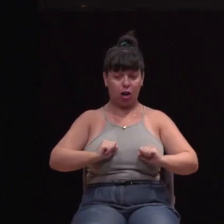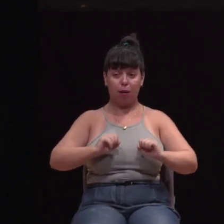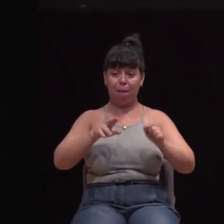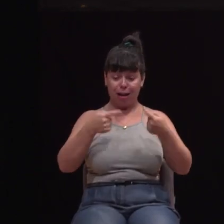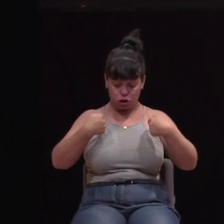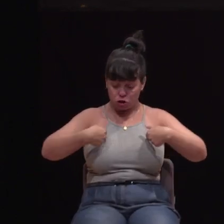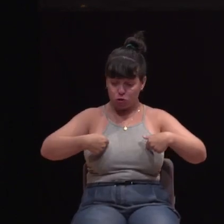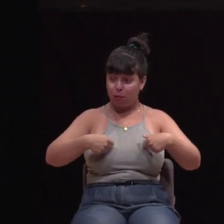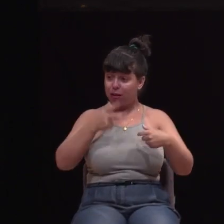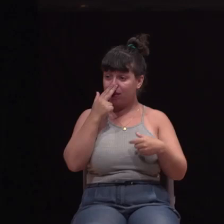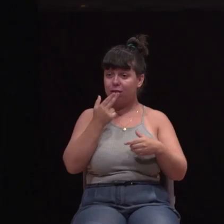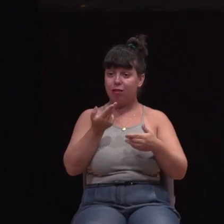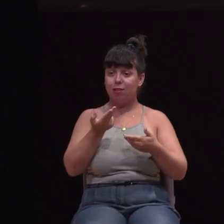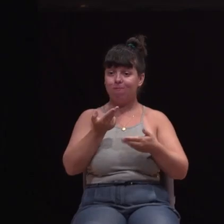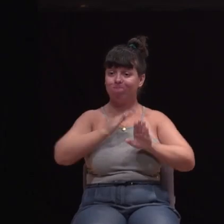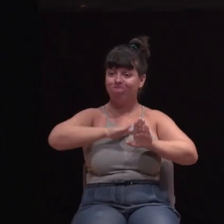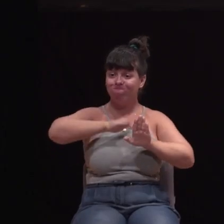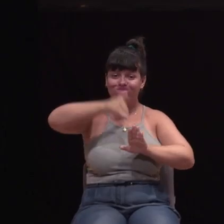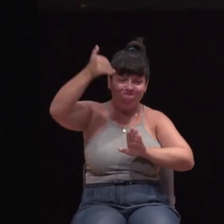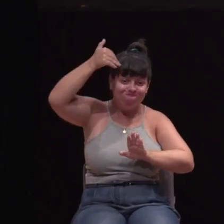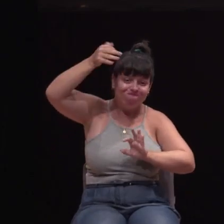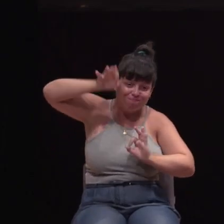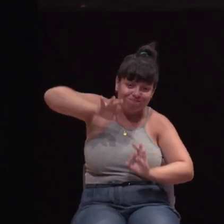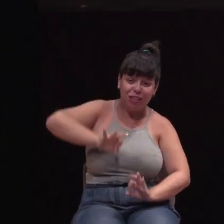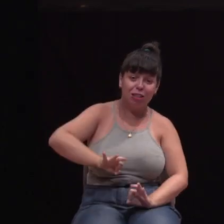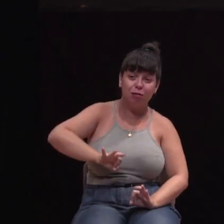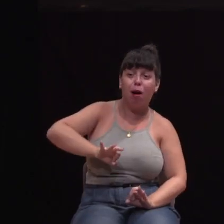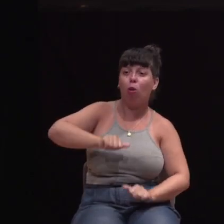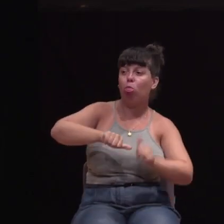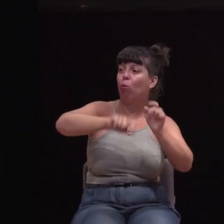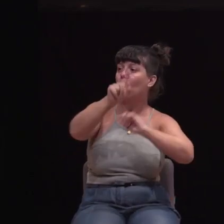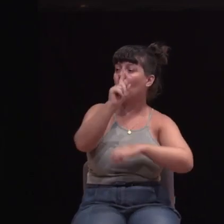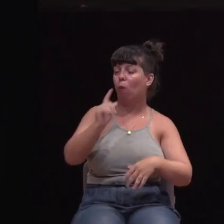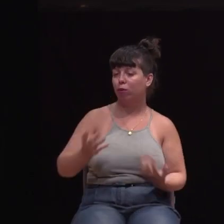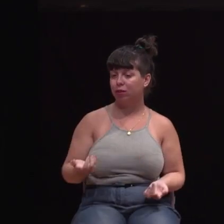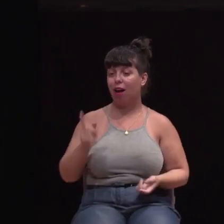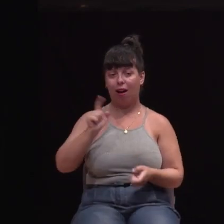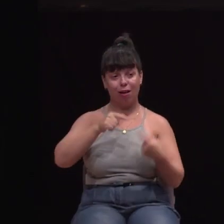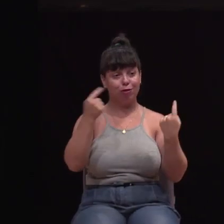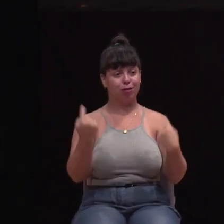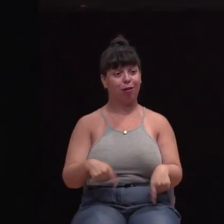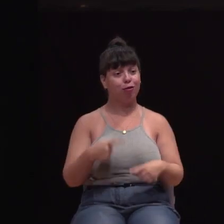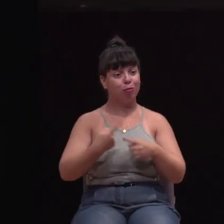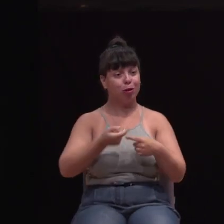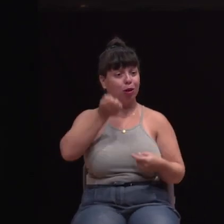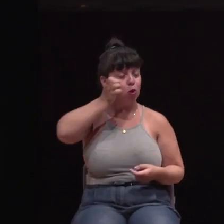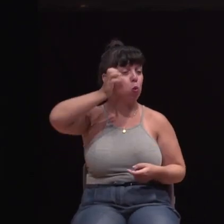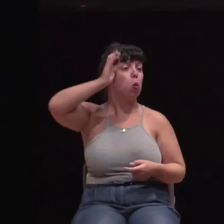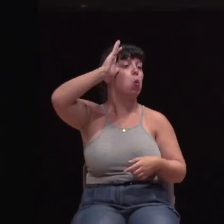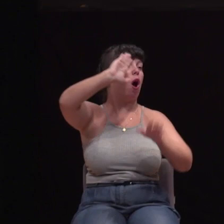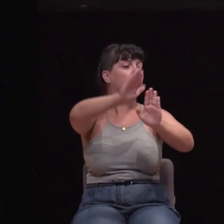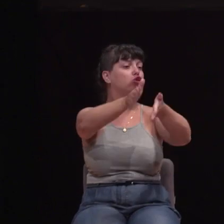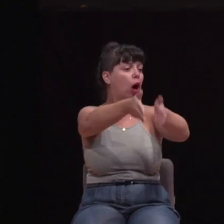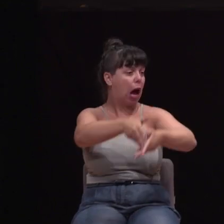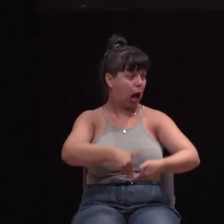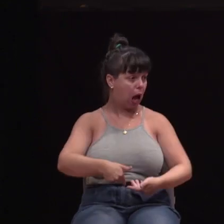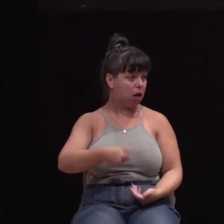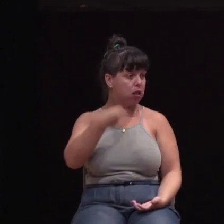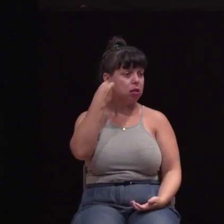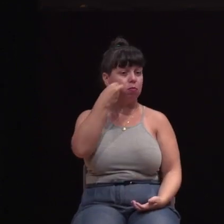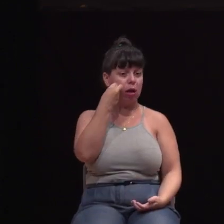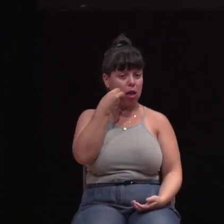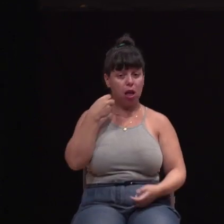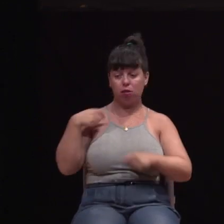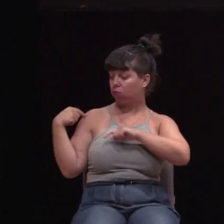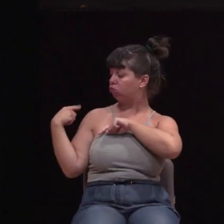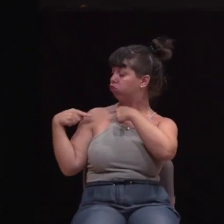do que move. Eu acho que esse é o nosso desafio, porque a gente já acumulou conhecimento enquanto humanidade, a gente já acumulou experiências evolucionárias